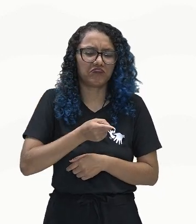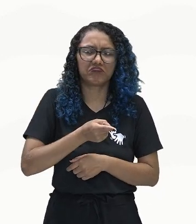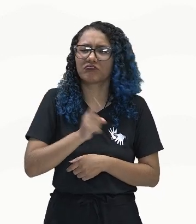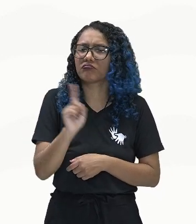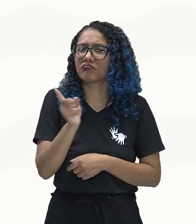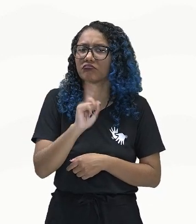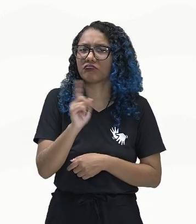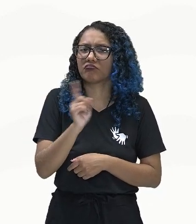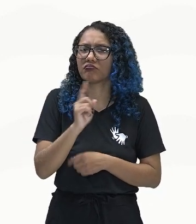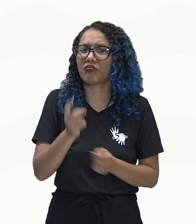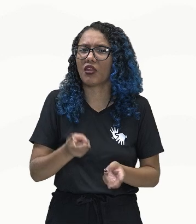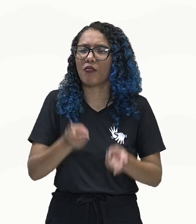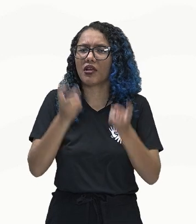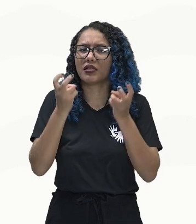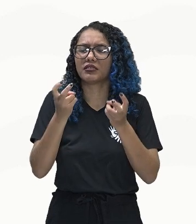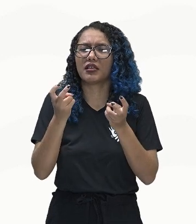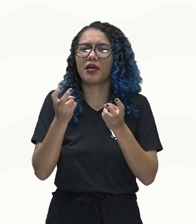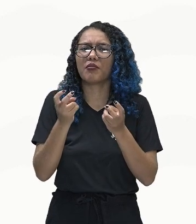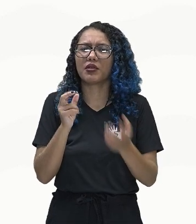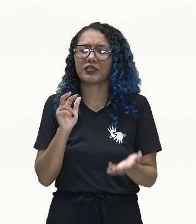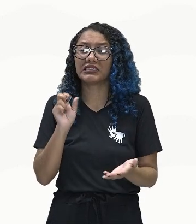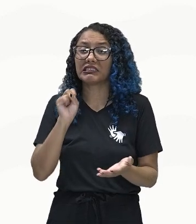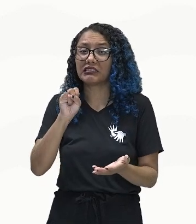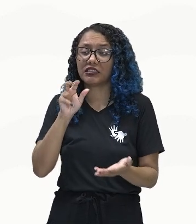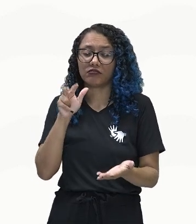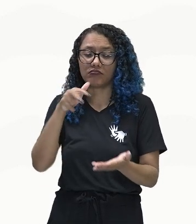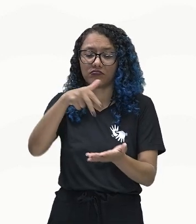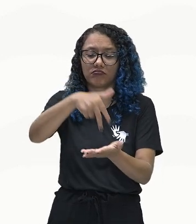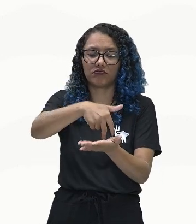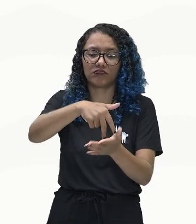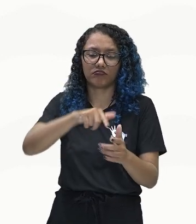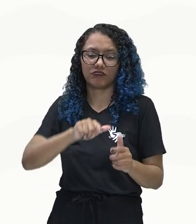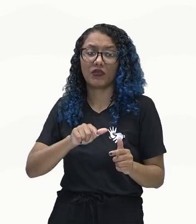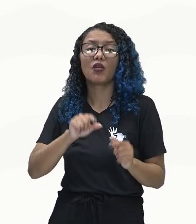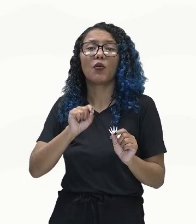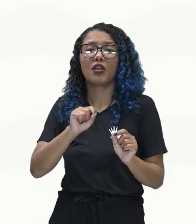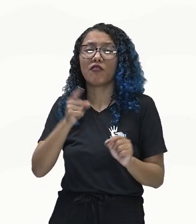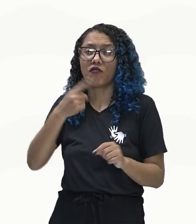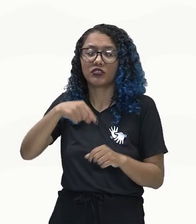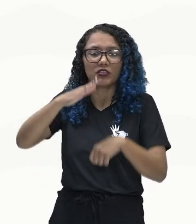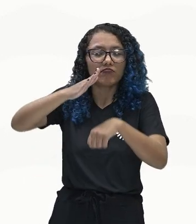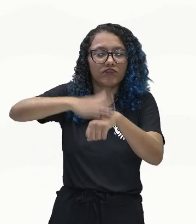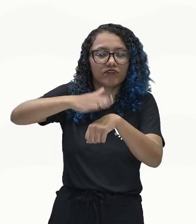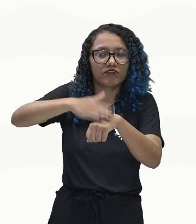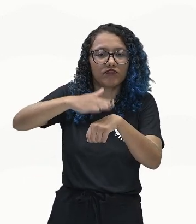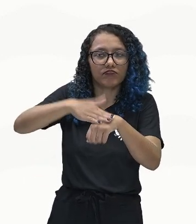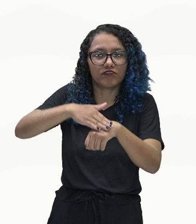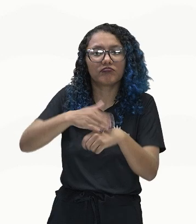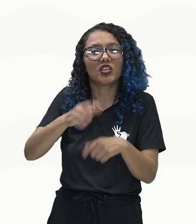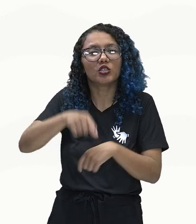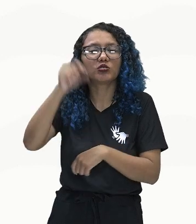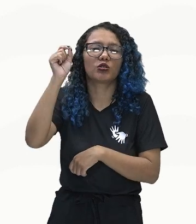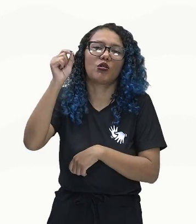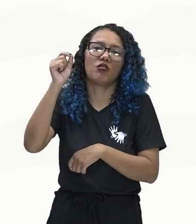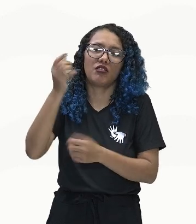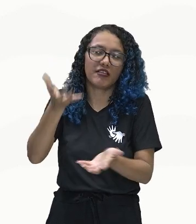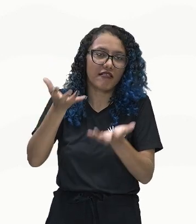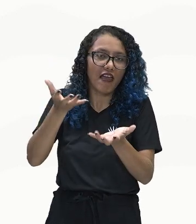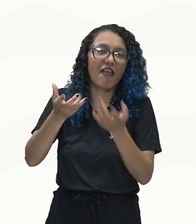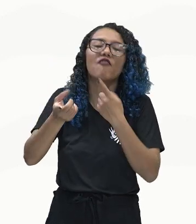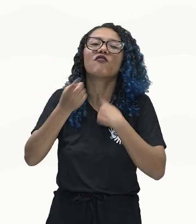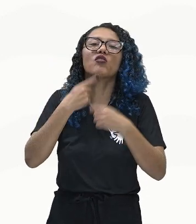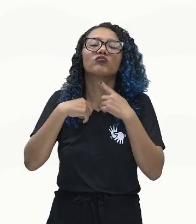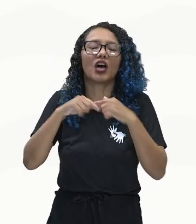observado exatamente no momento que você toma essa atitude, que você faz as escolhas, né? que você tenha